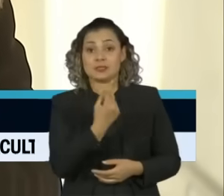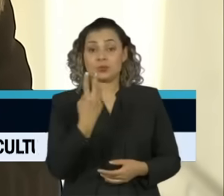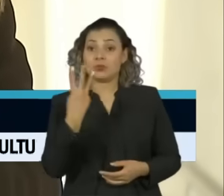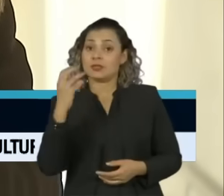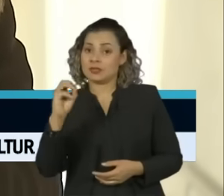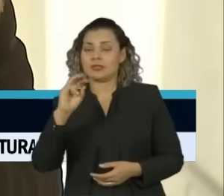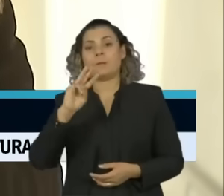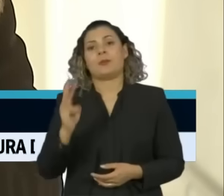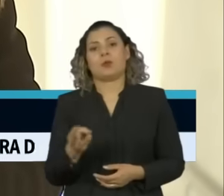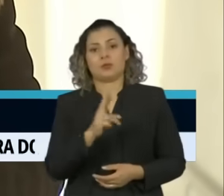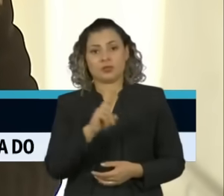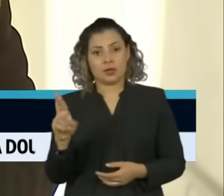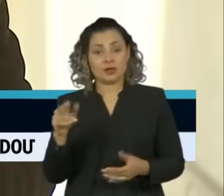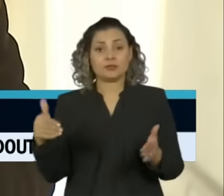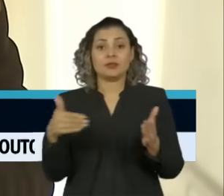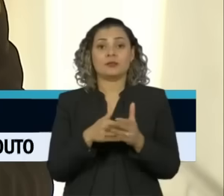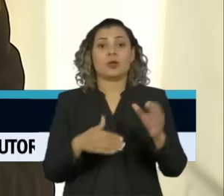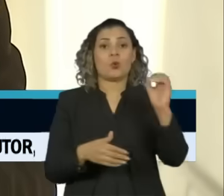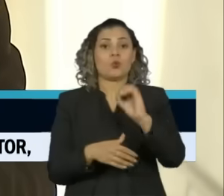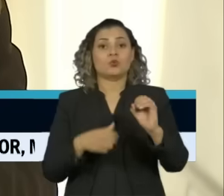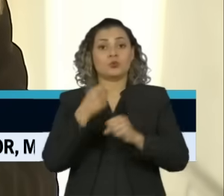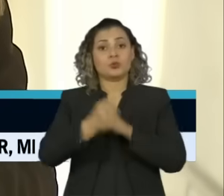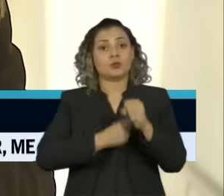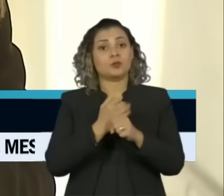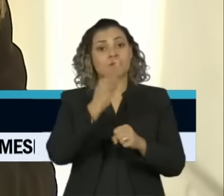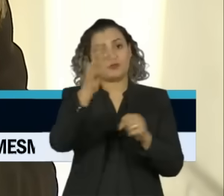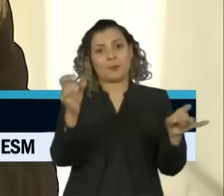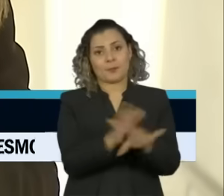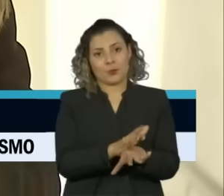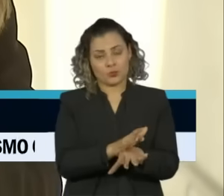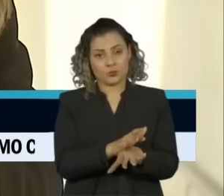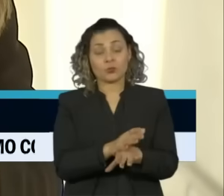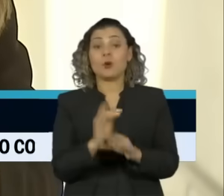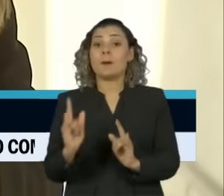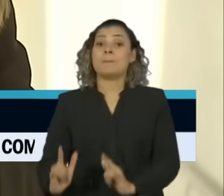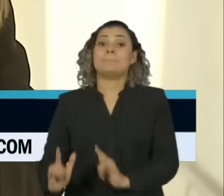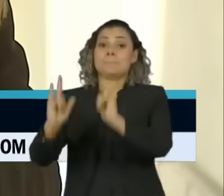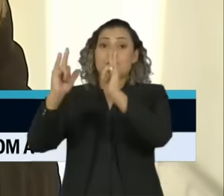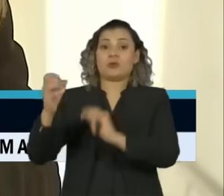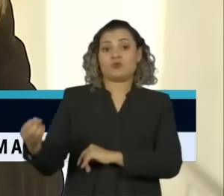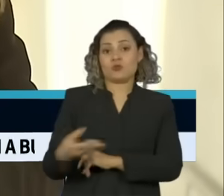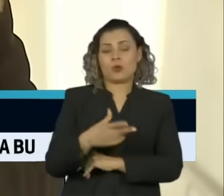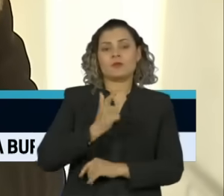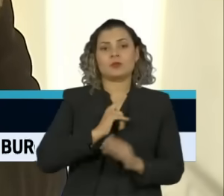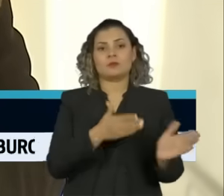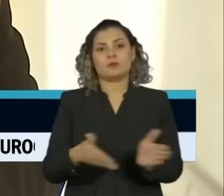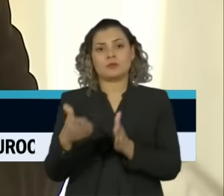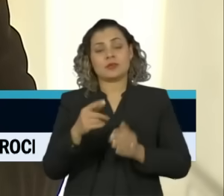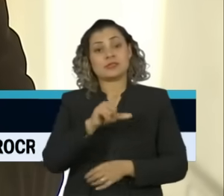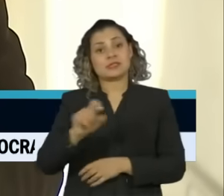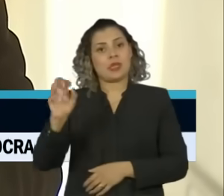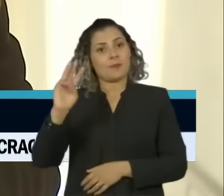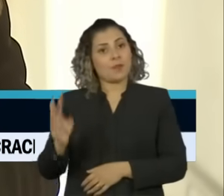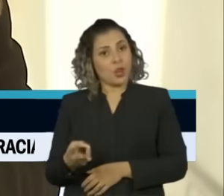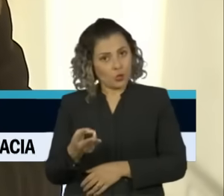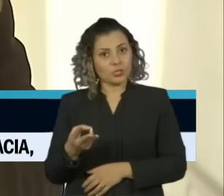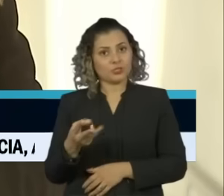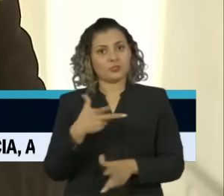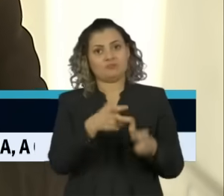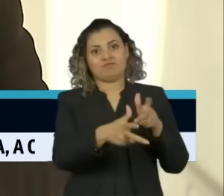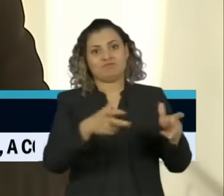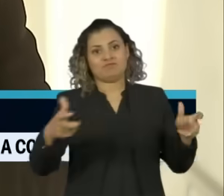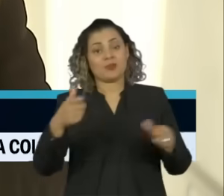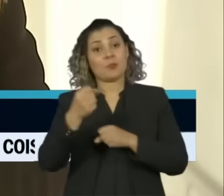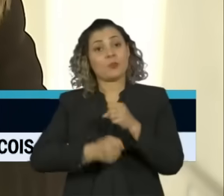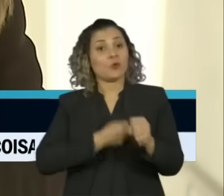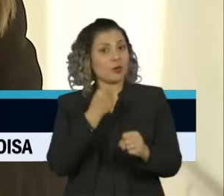reais e deve ficar pronto até outubro do ano que vem. O novo prédio terá a capacidade de produzir 100 milhões de doses da Coronavac